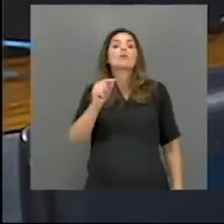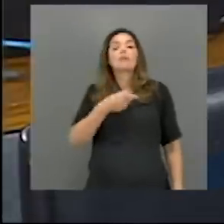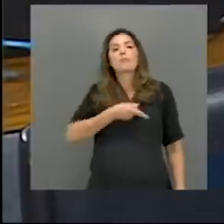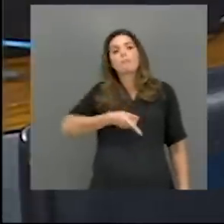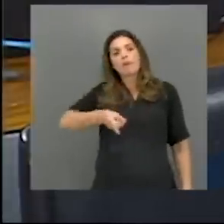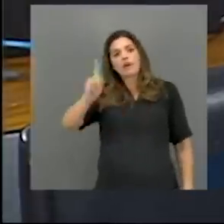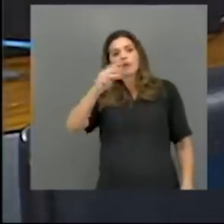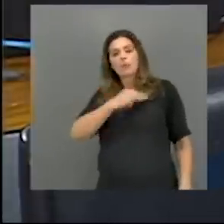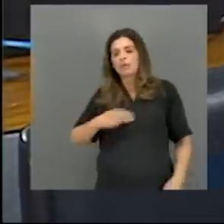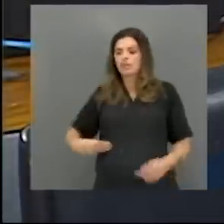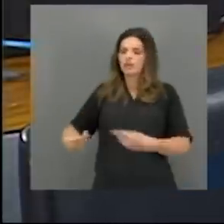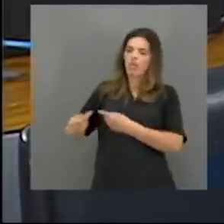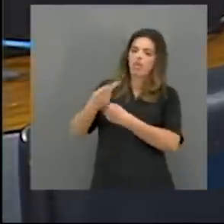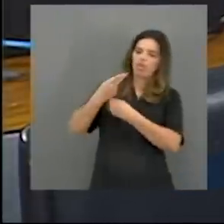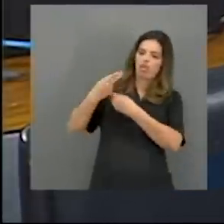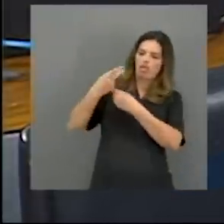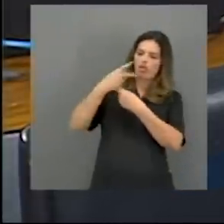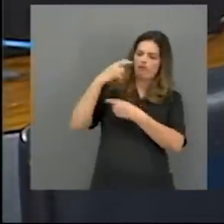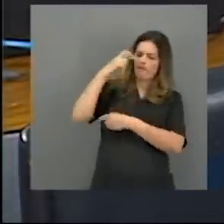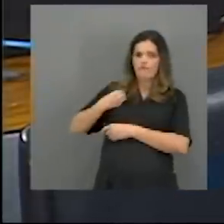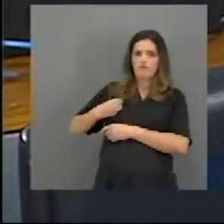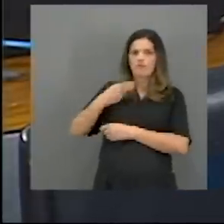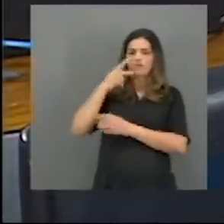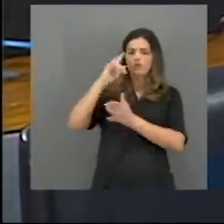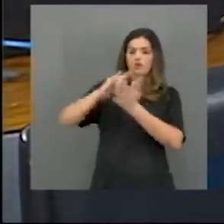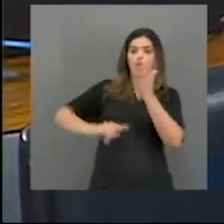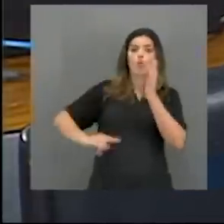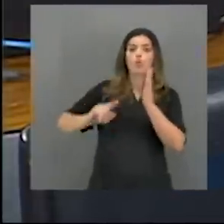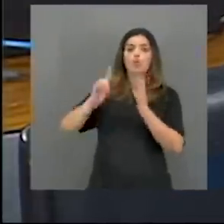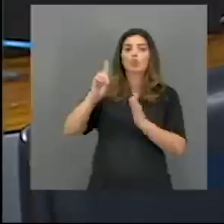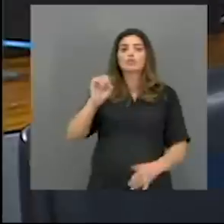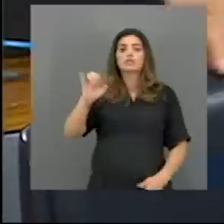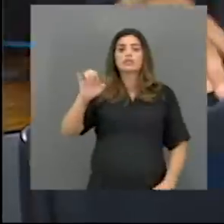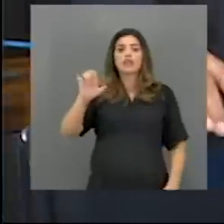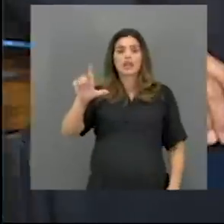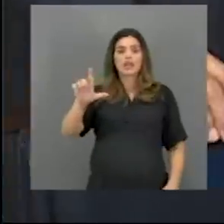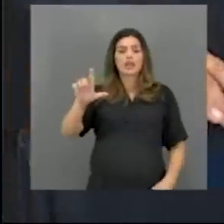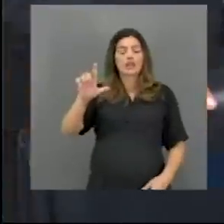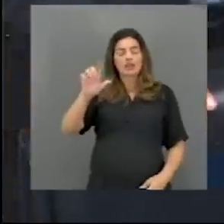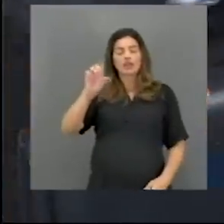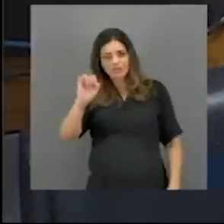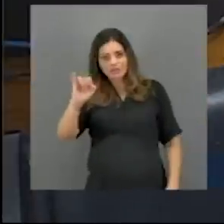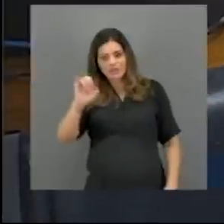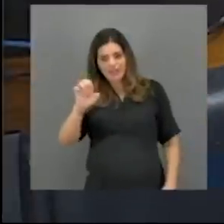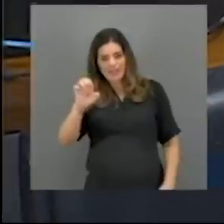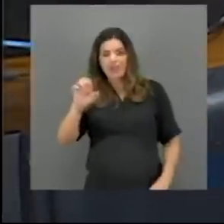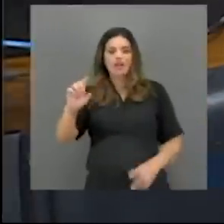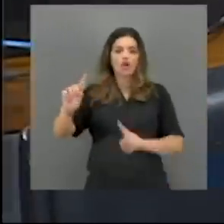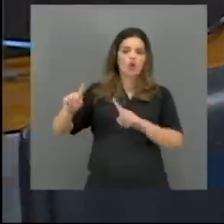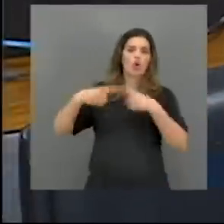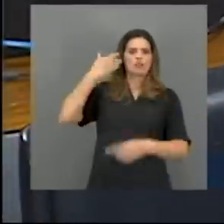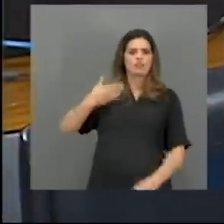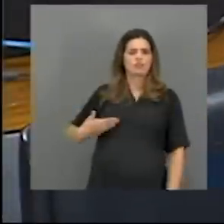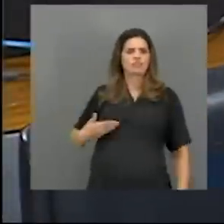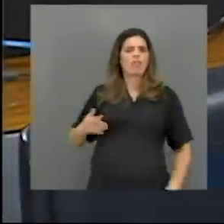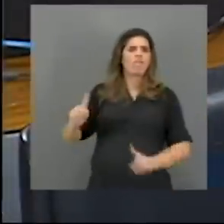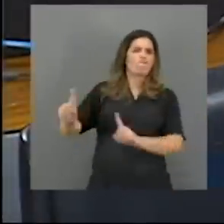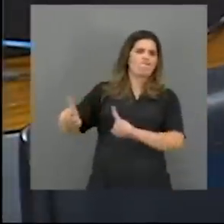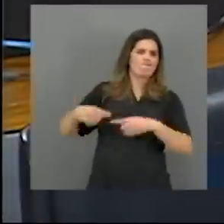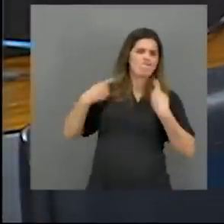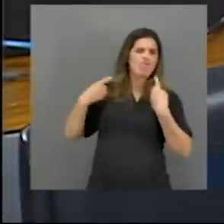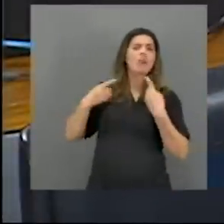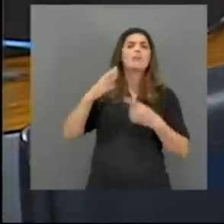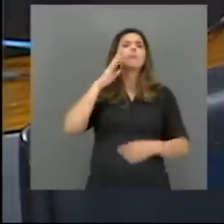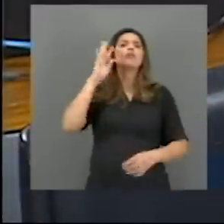me investigar e fazer um dossiê contra mim, ou seja, perseguir um adversário político. Agora você imagina um serviço